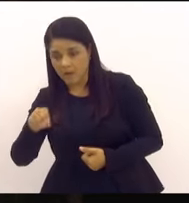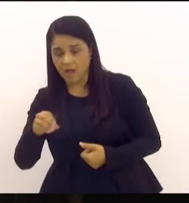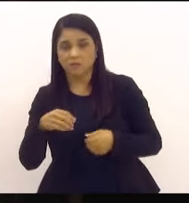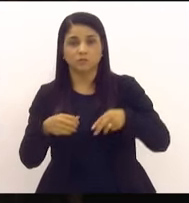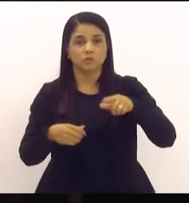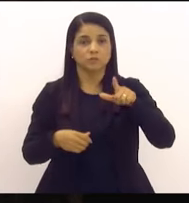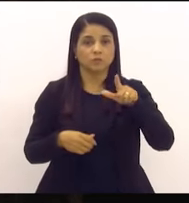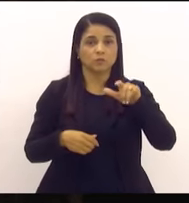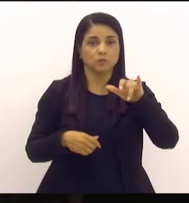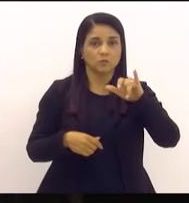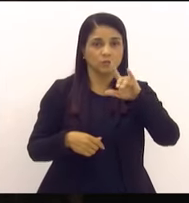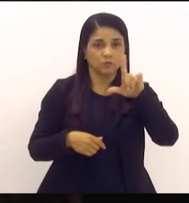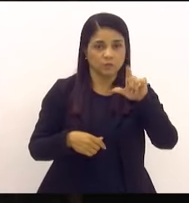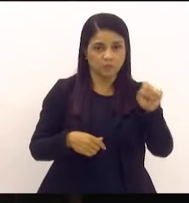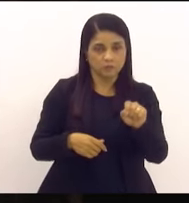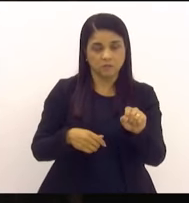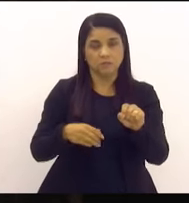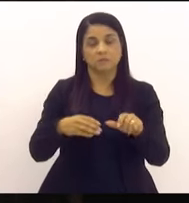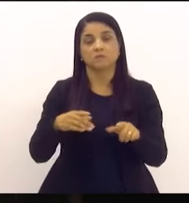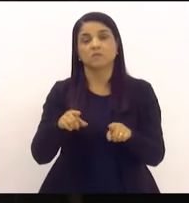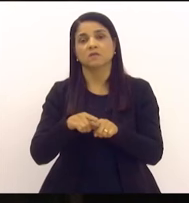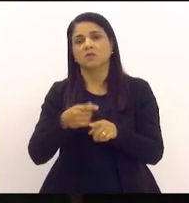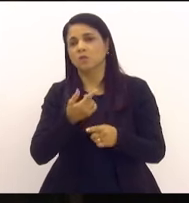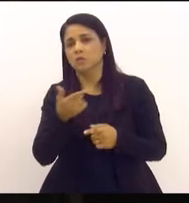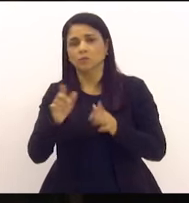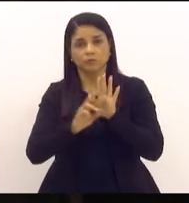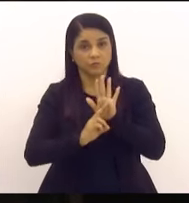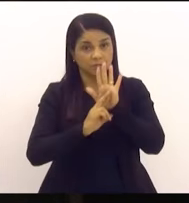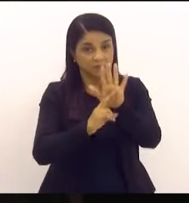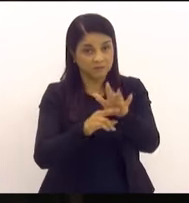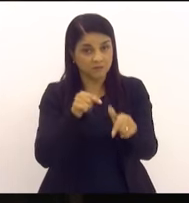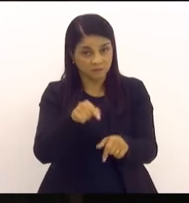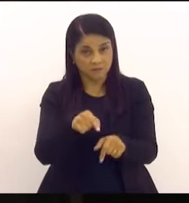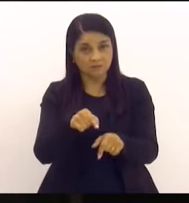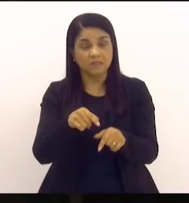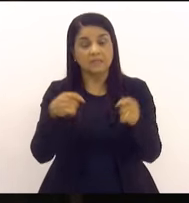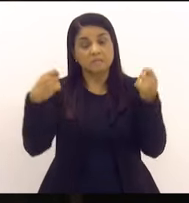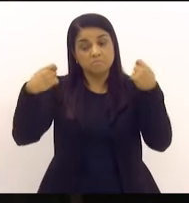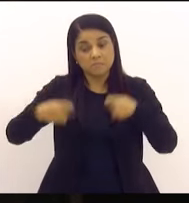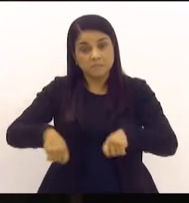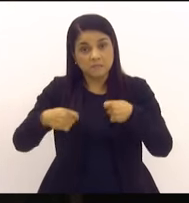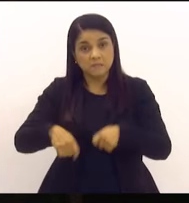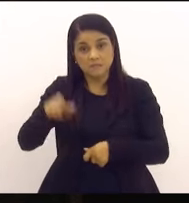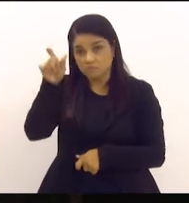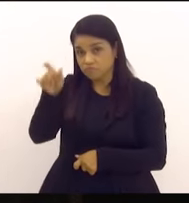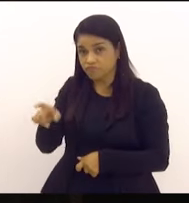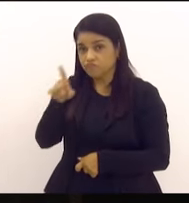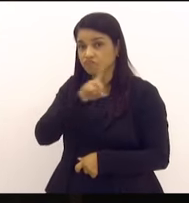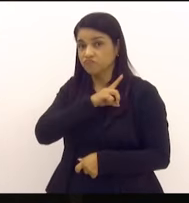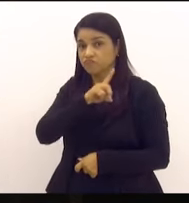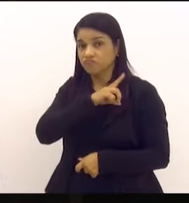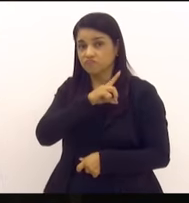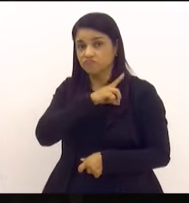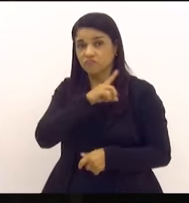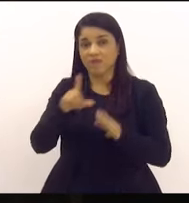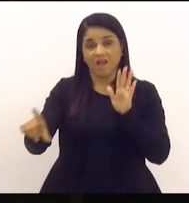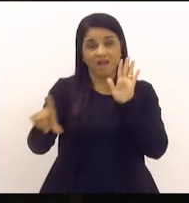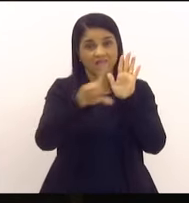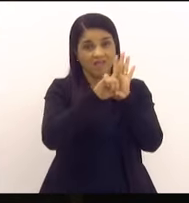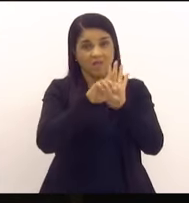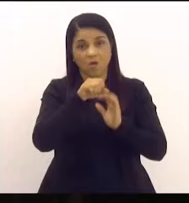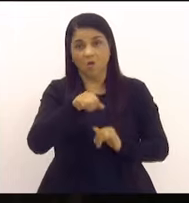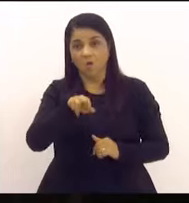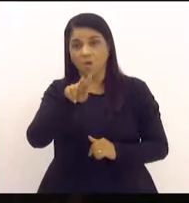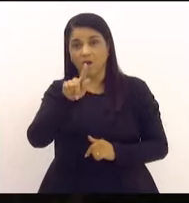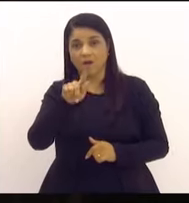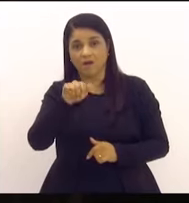sindicato e tantos outros representantes, ele precisa imediatamente mandar a lei orgânica da Polícia